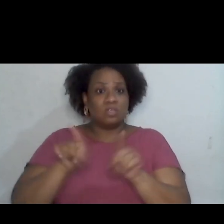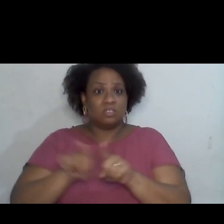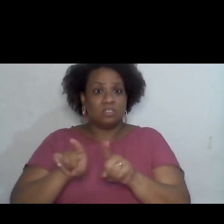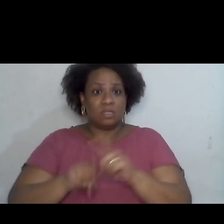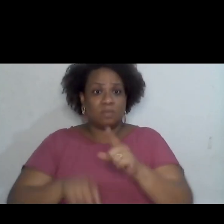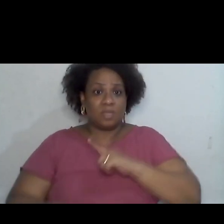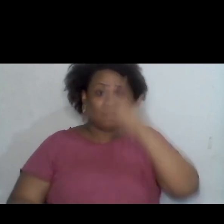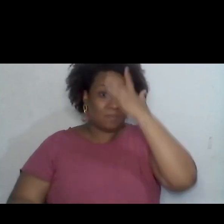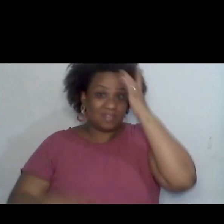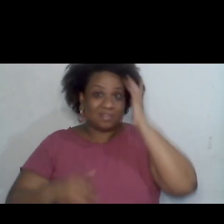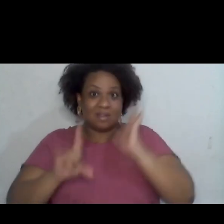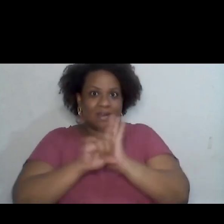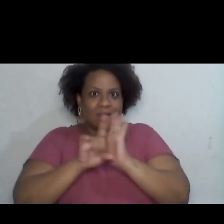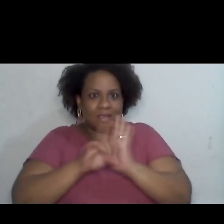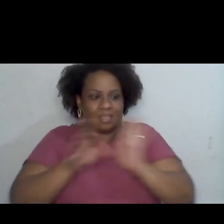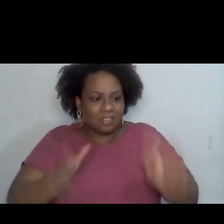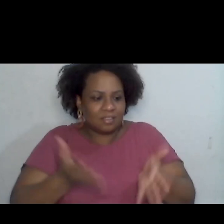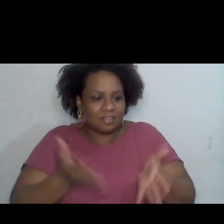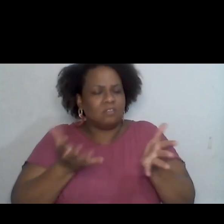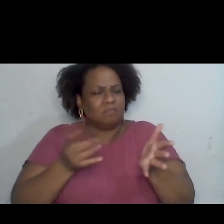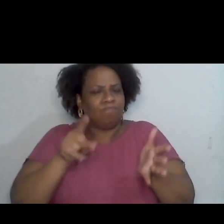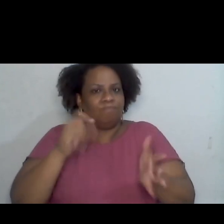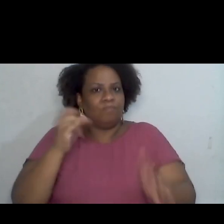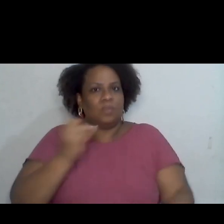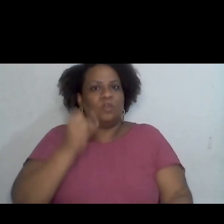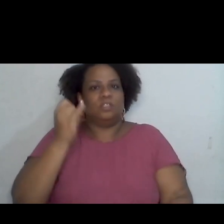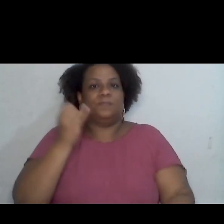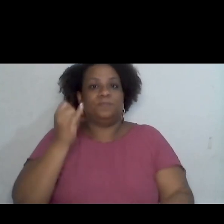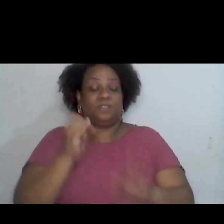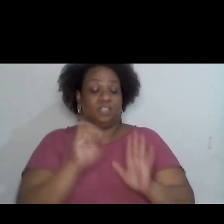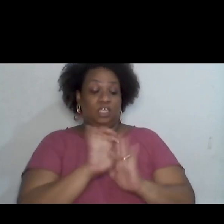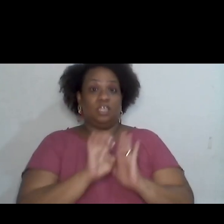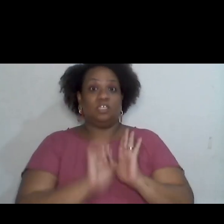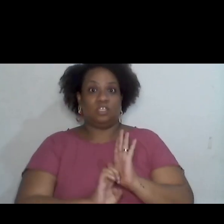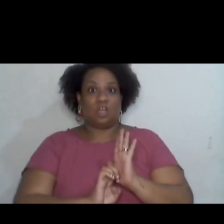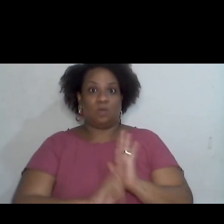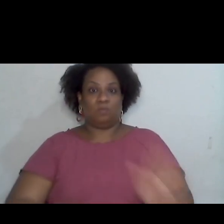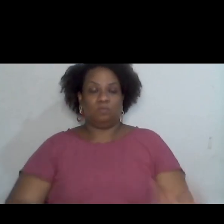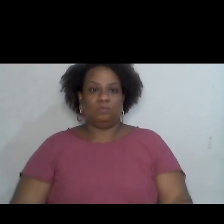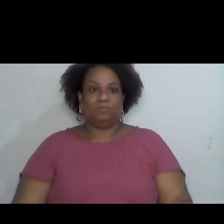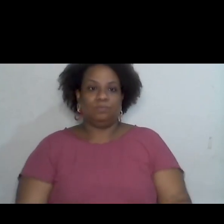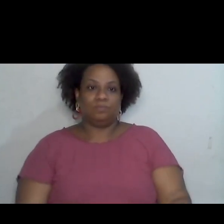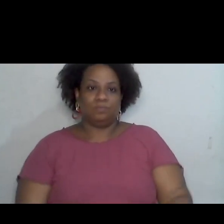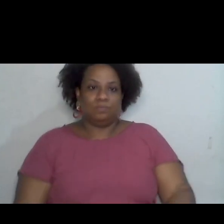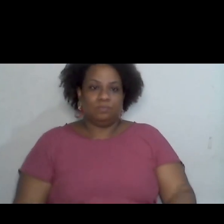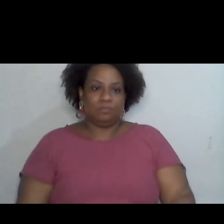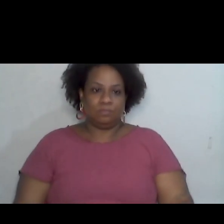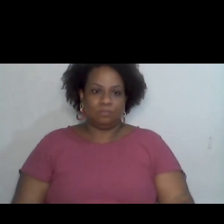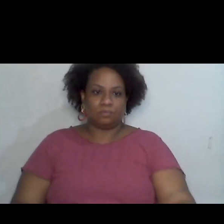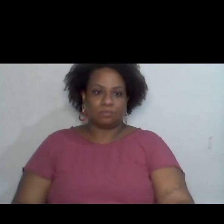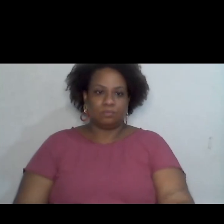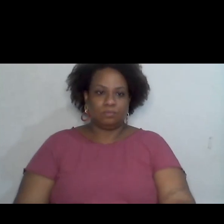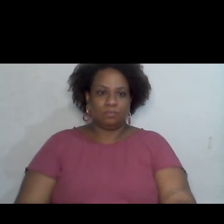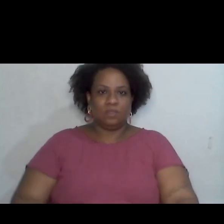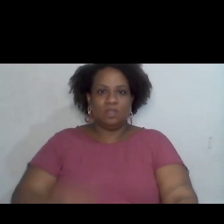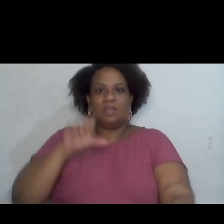essas leis de incentivo, porque elas são muito importantes. Sobre os editais ainda, e os editais, Sara já